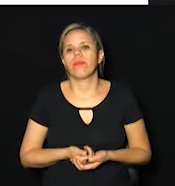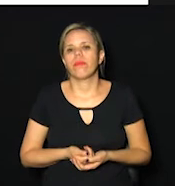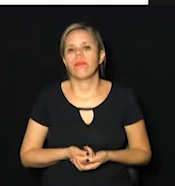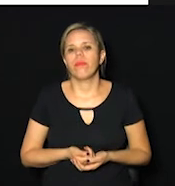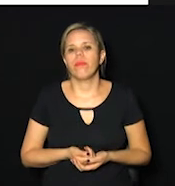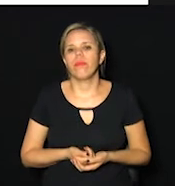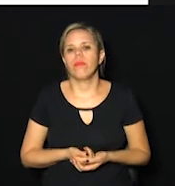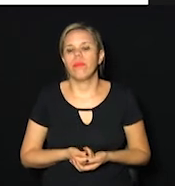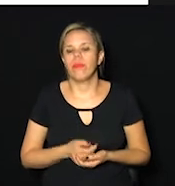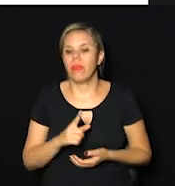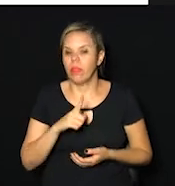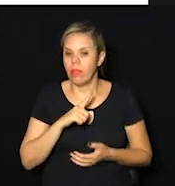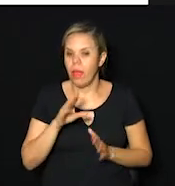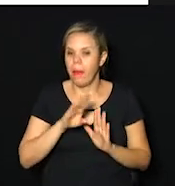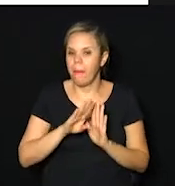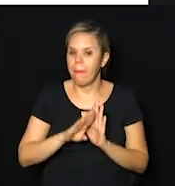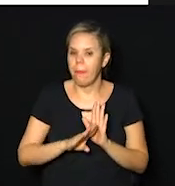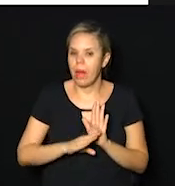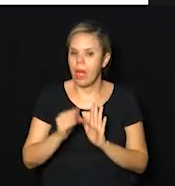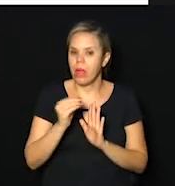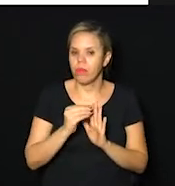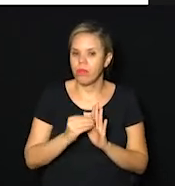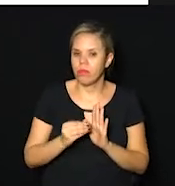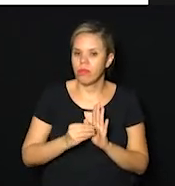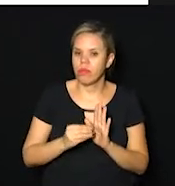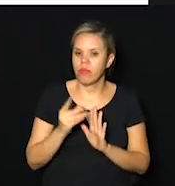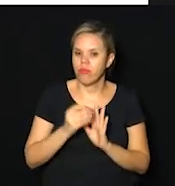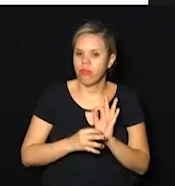Ele é planejado?